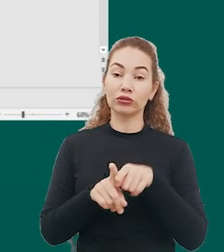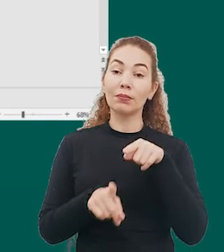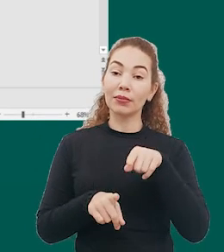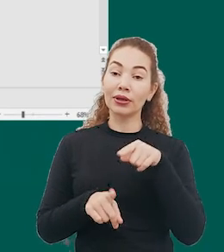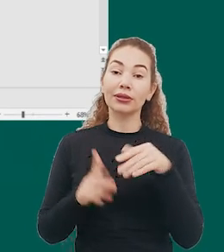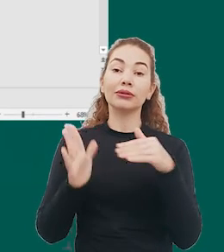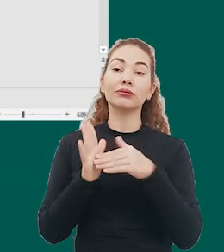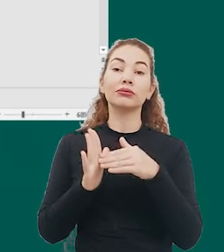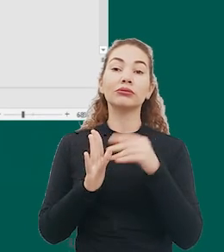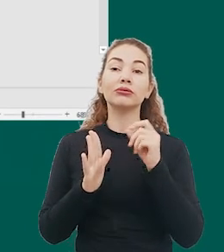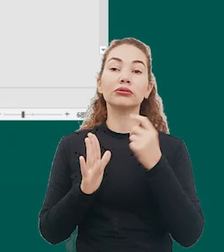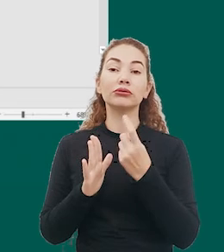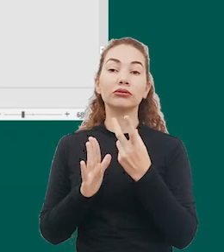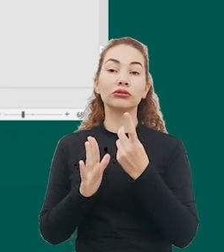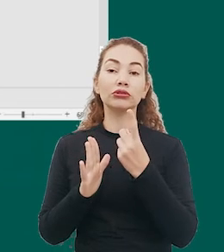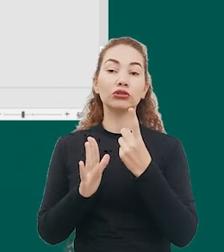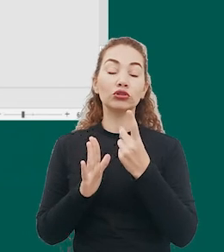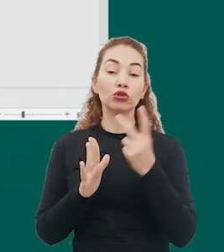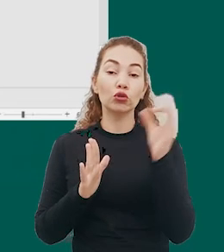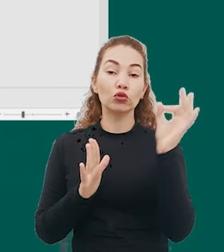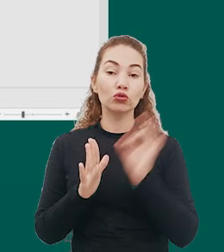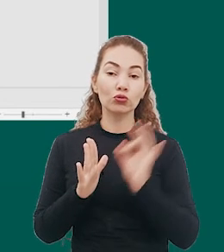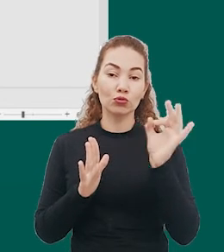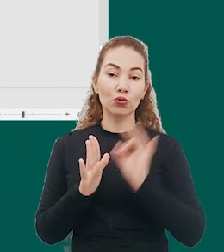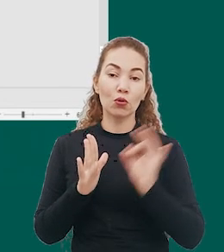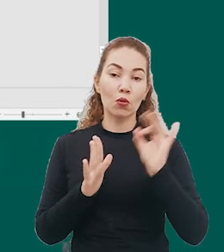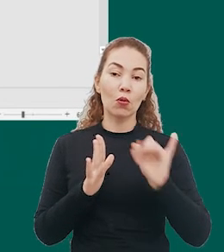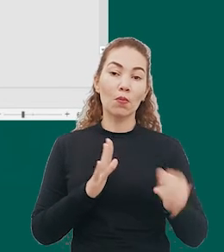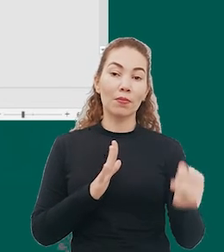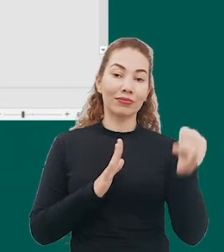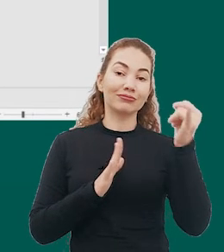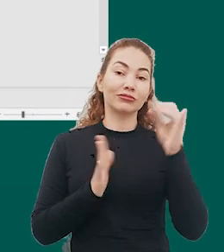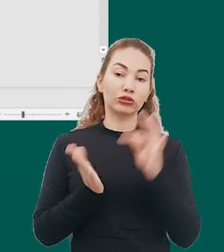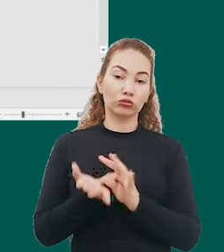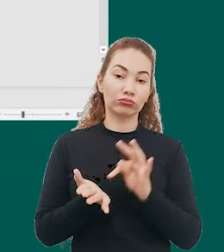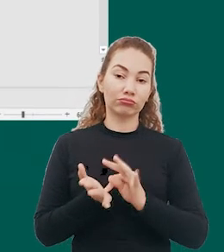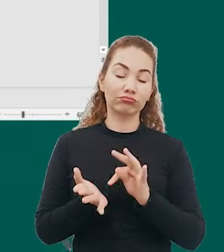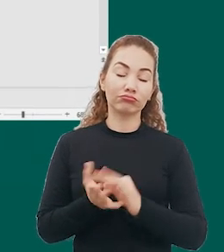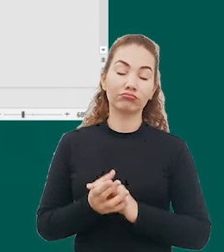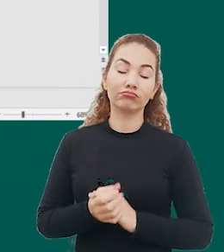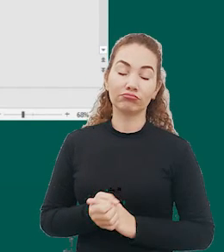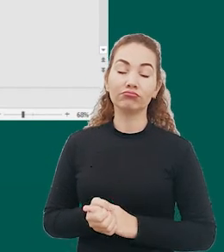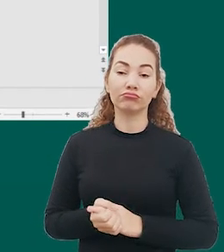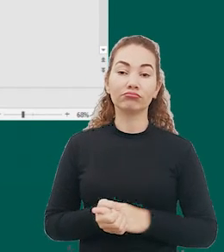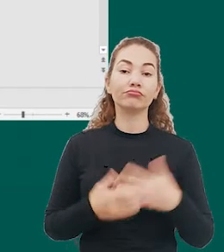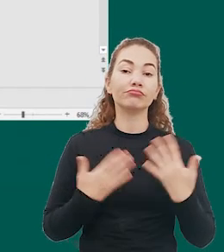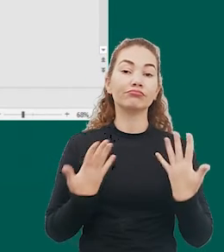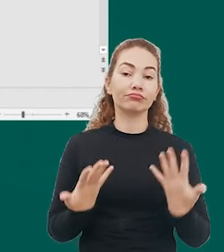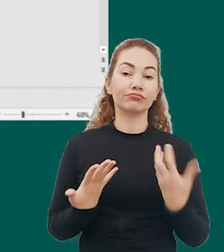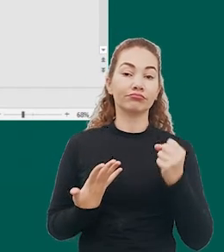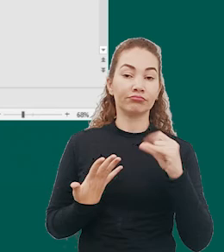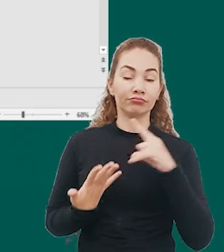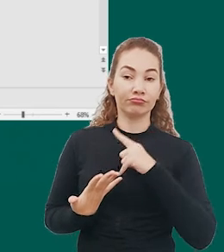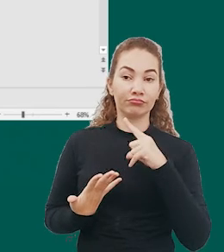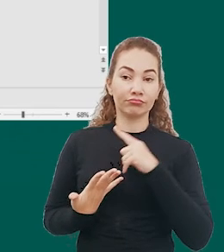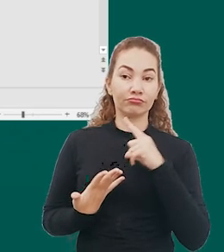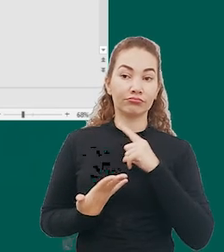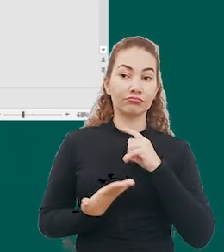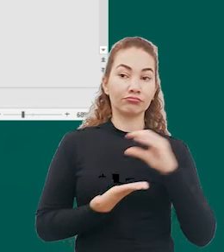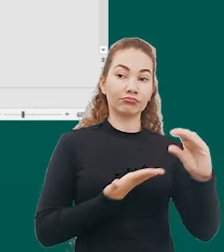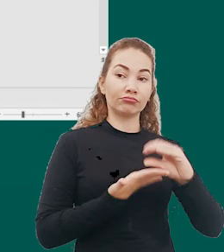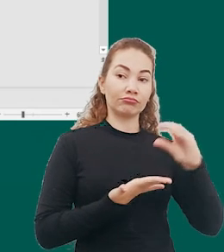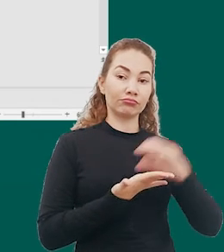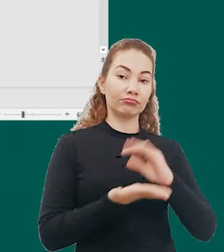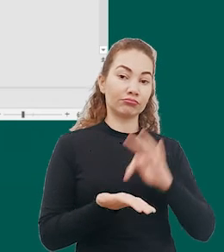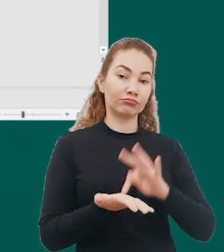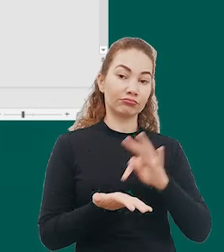limite é de 12% dos rendimentos tributáveis, tá? Então, se eu tenho um rendimento